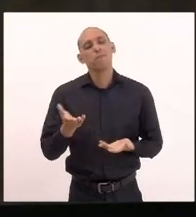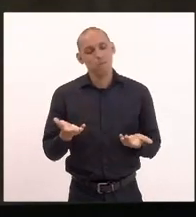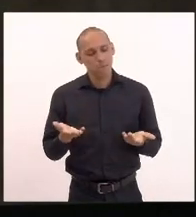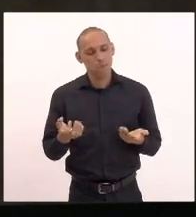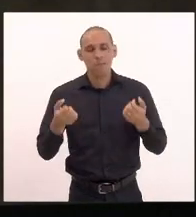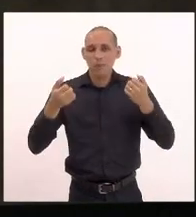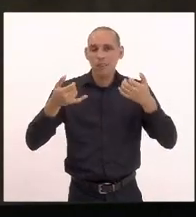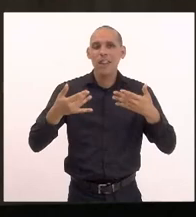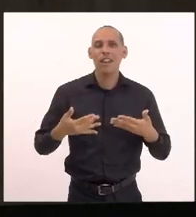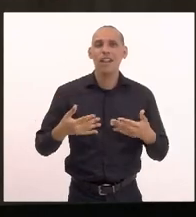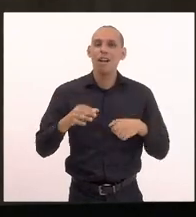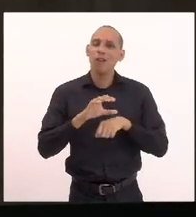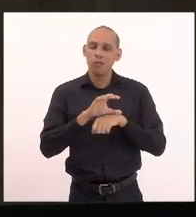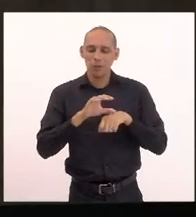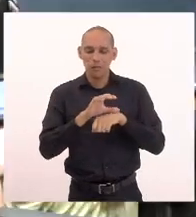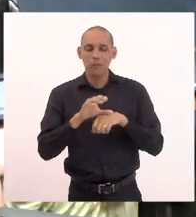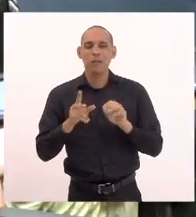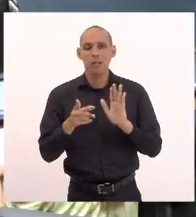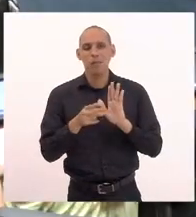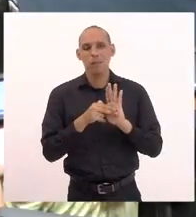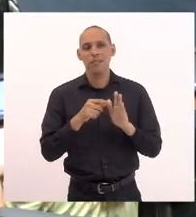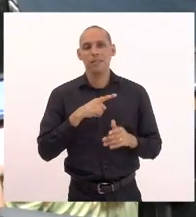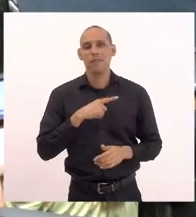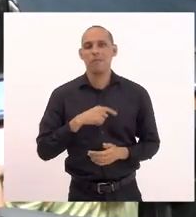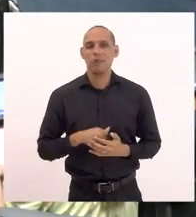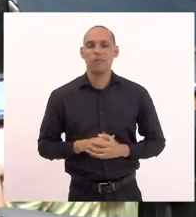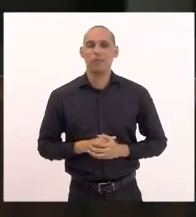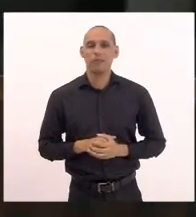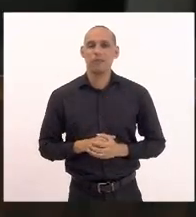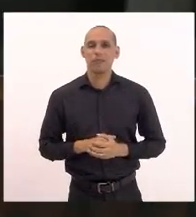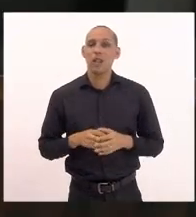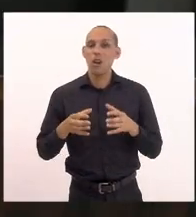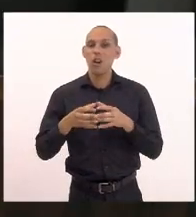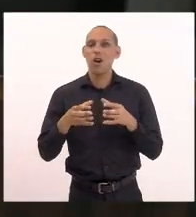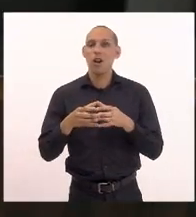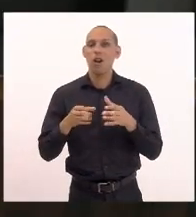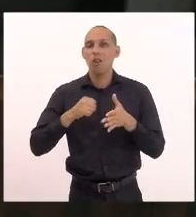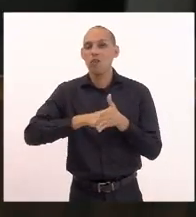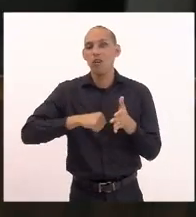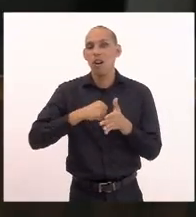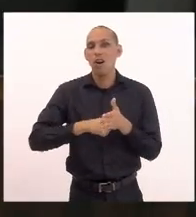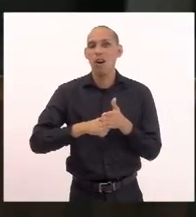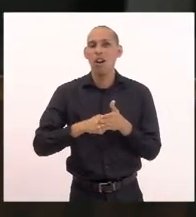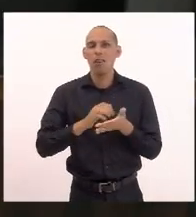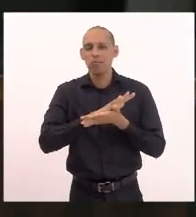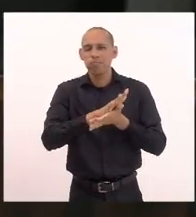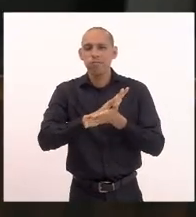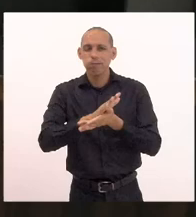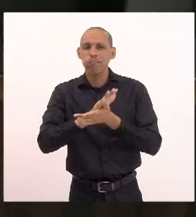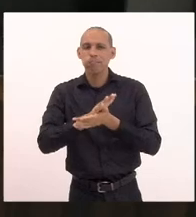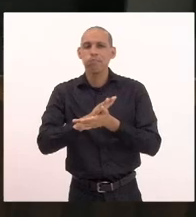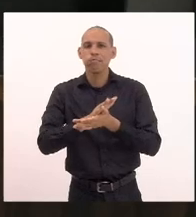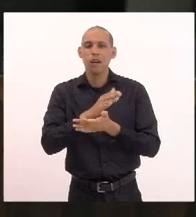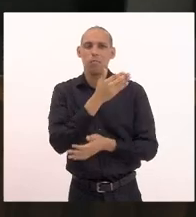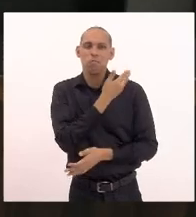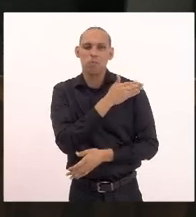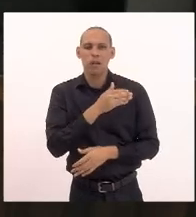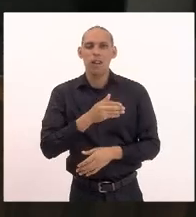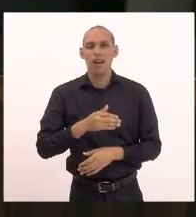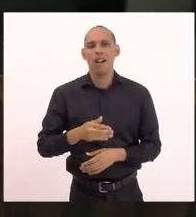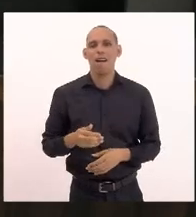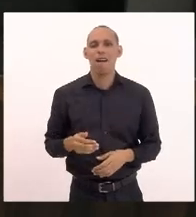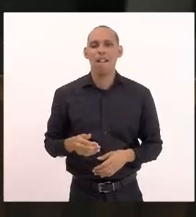parecer constitucionalidade com emendas. Pela Comissão de Combate às Discriminações, Preconceito, Raça, Cor,